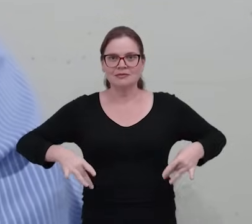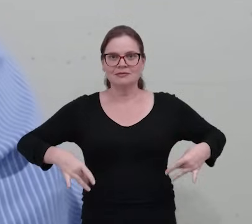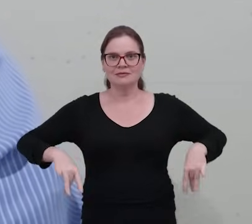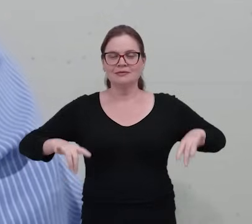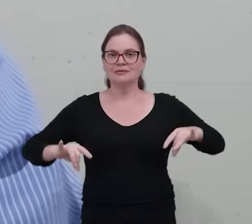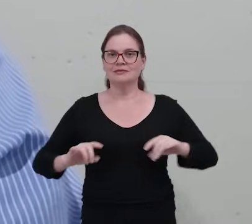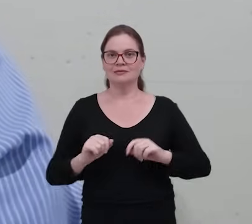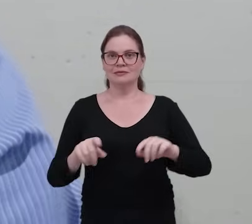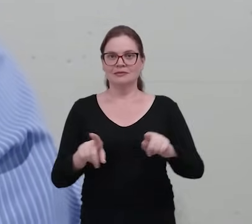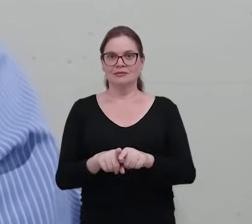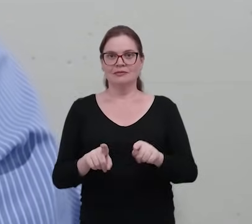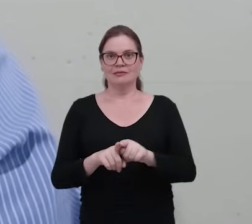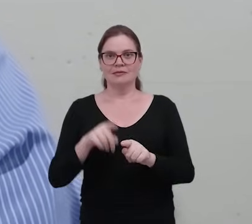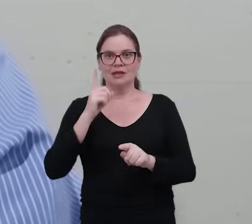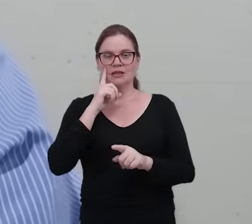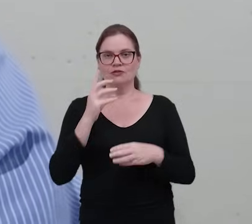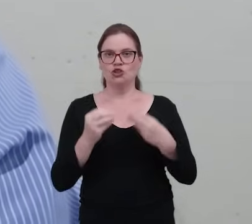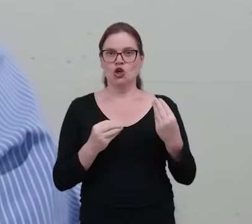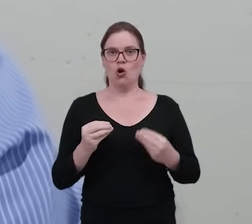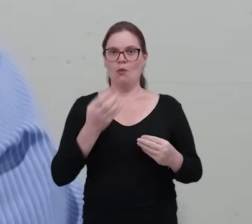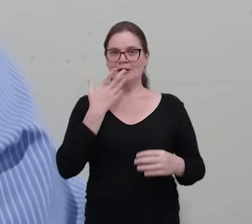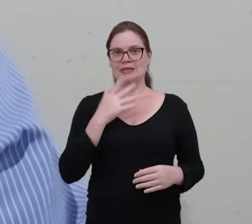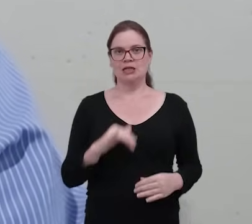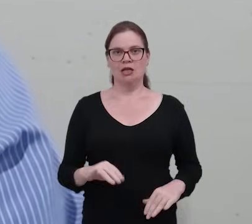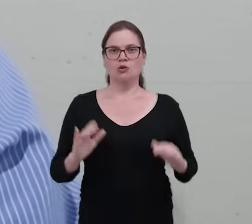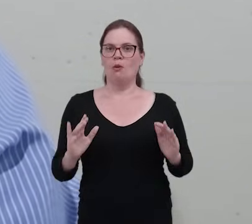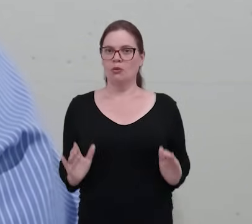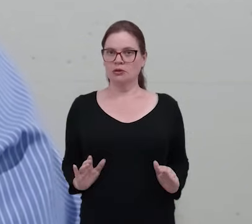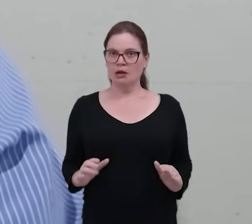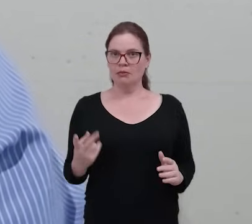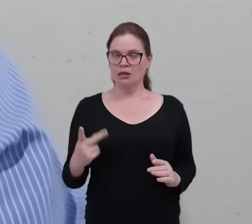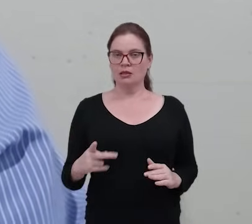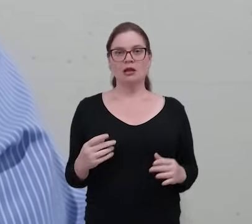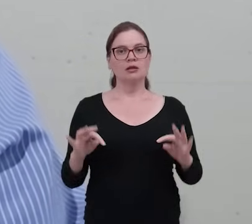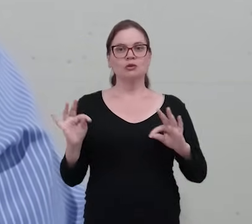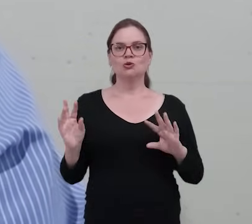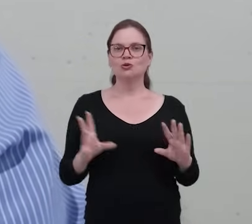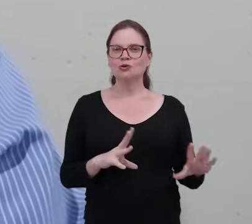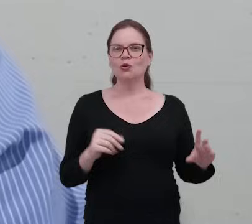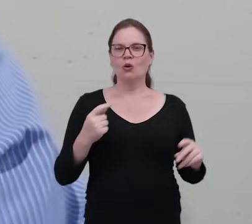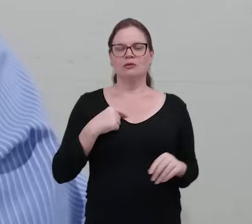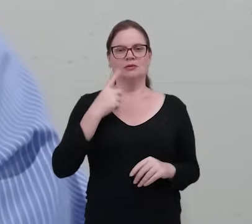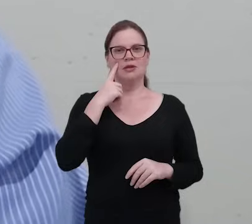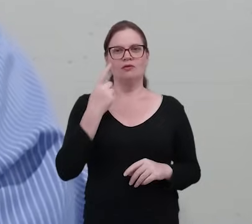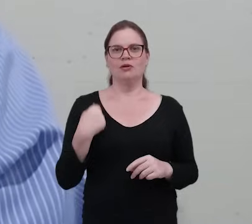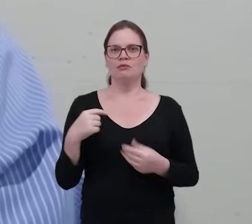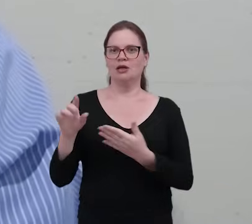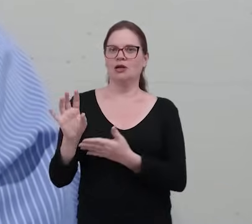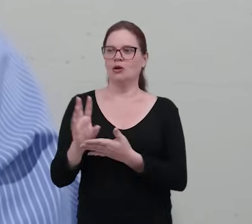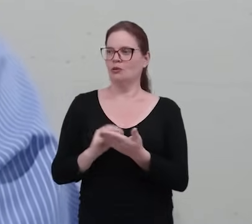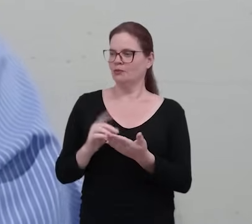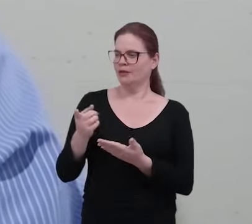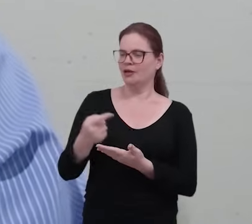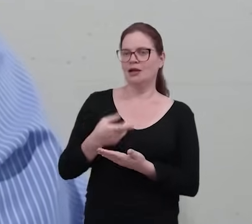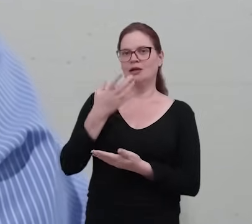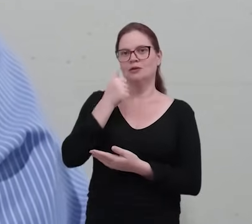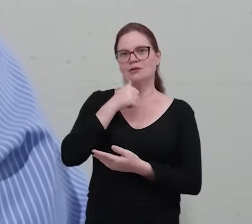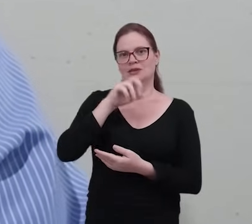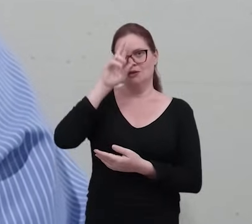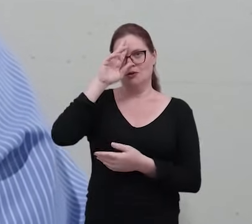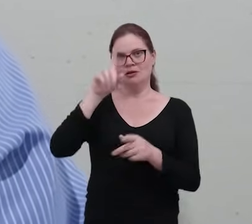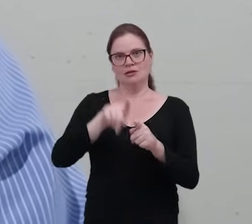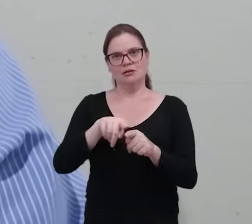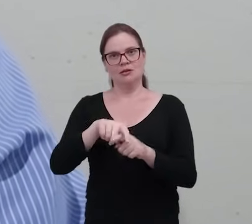material didático, com a postura das crianças, né? E isso se reflete nas senhoras, nos